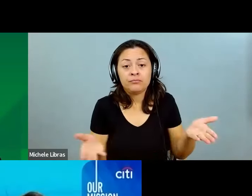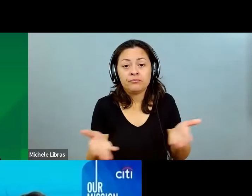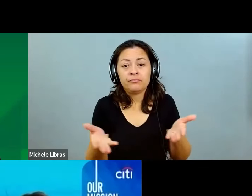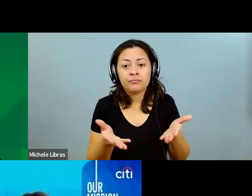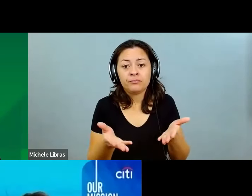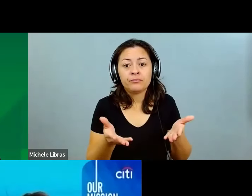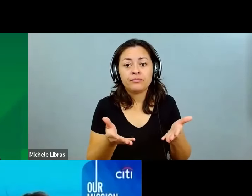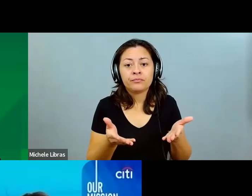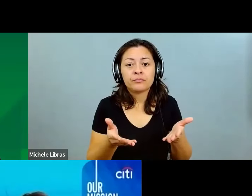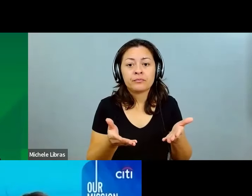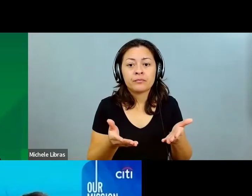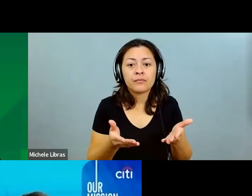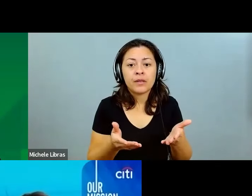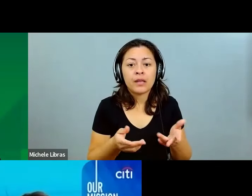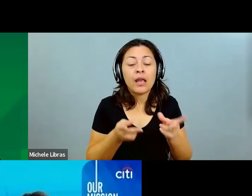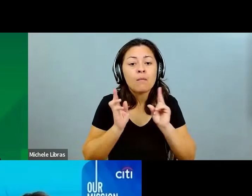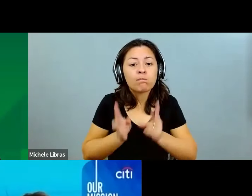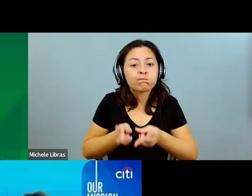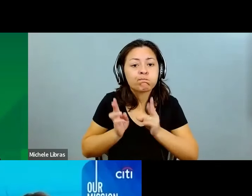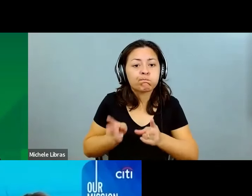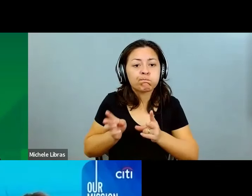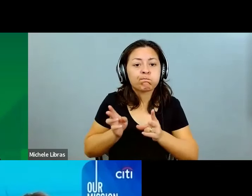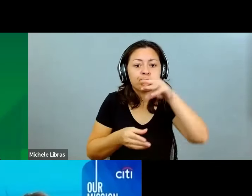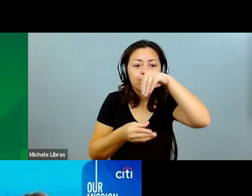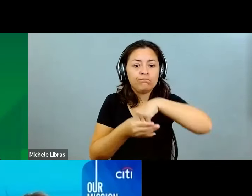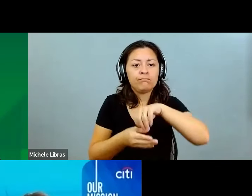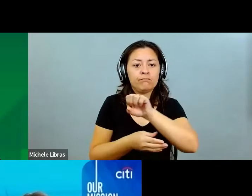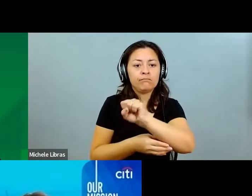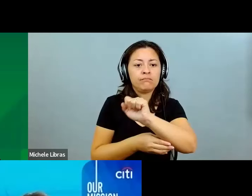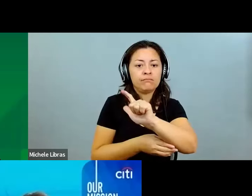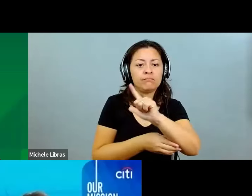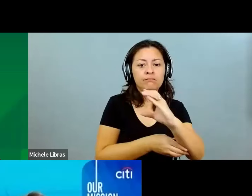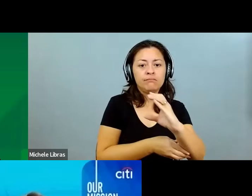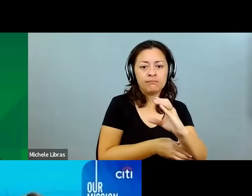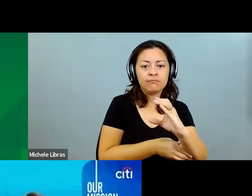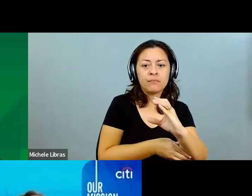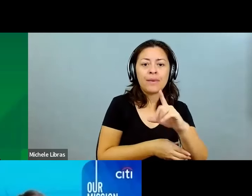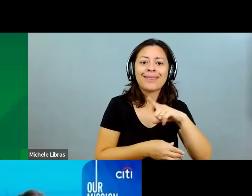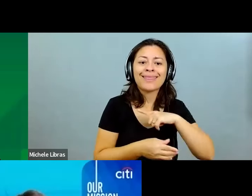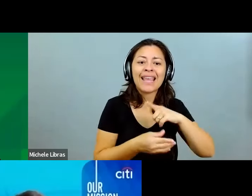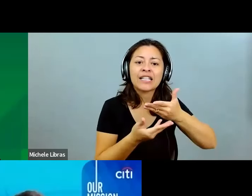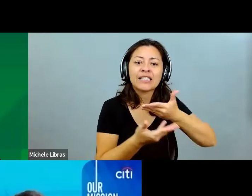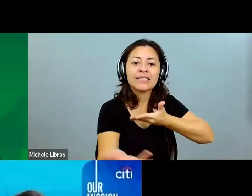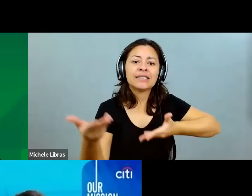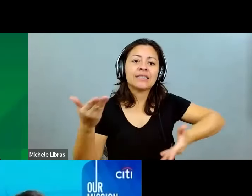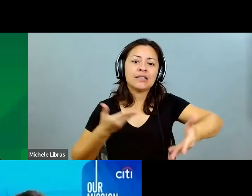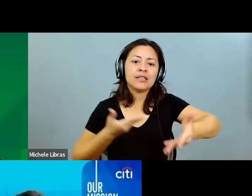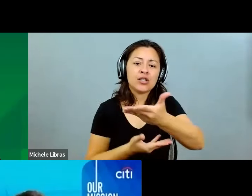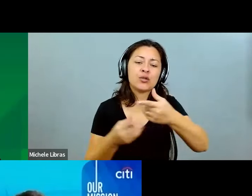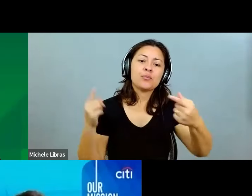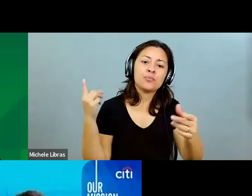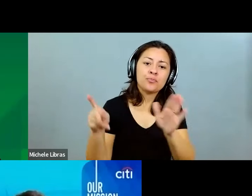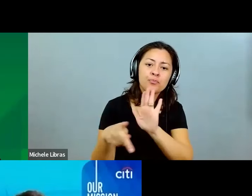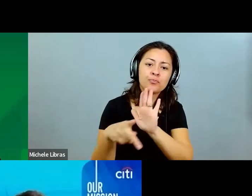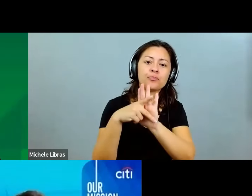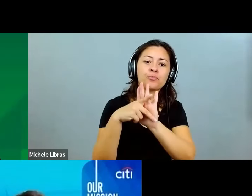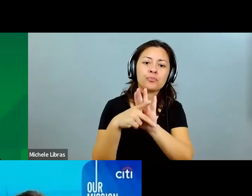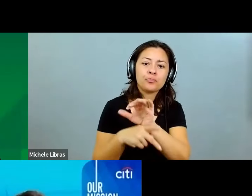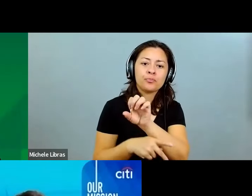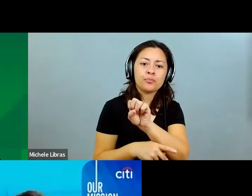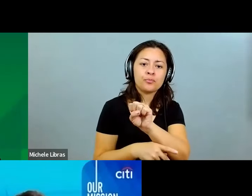mantê-lo dentro da slc agrícola porque ele tem ele tem um efeito sinérgico com a slc agrícola por isso que no momento a